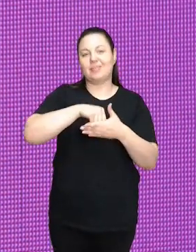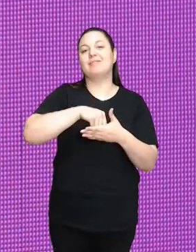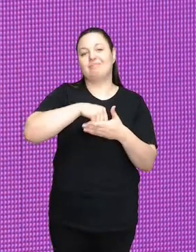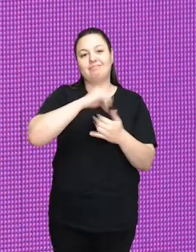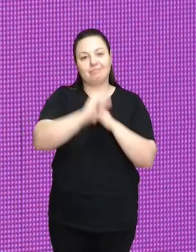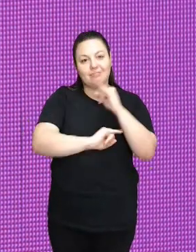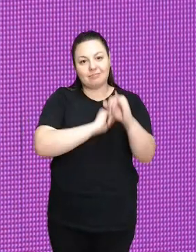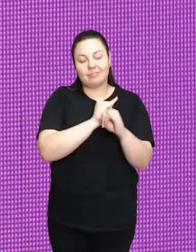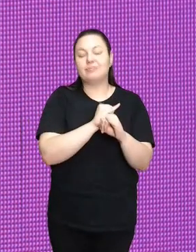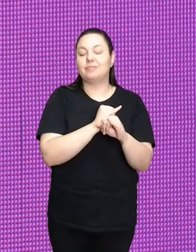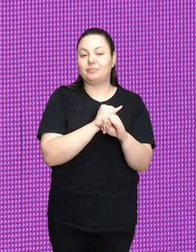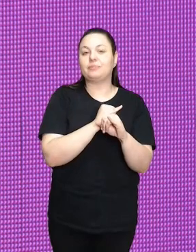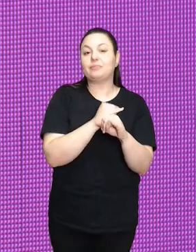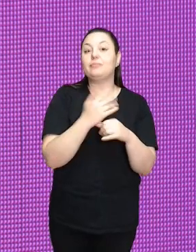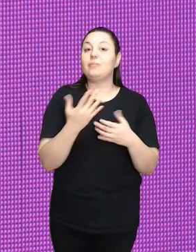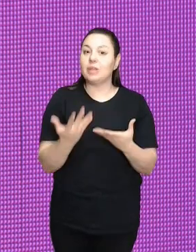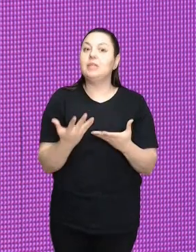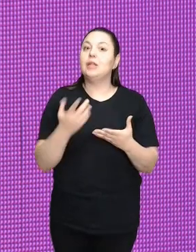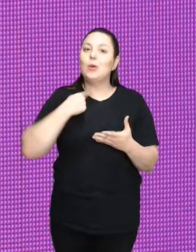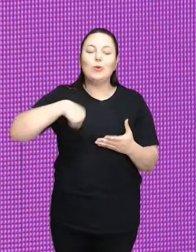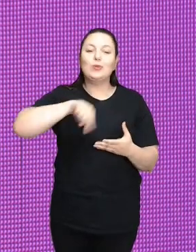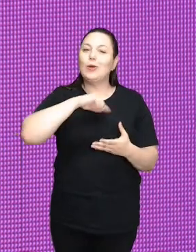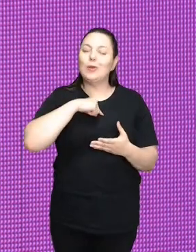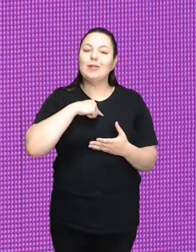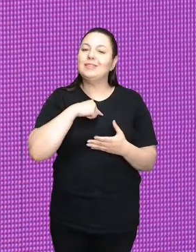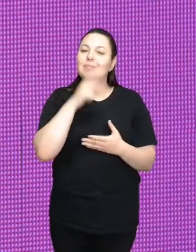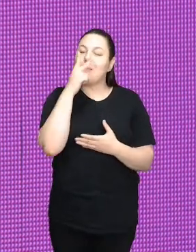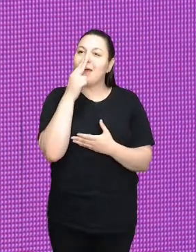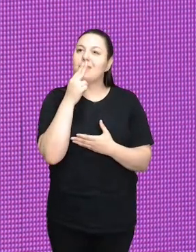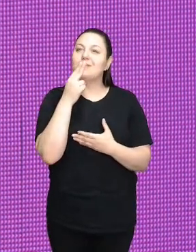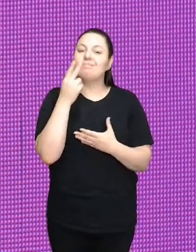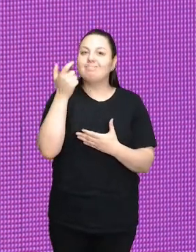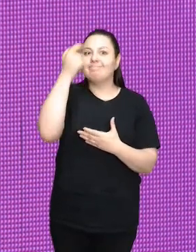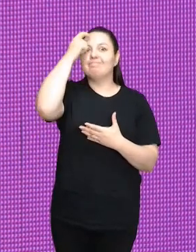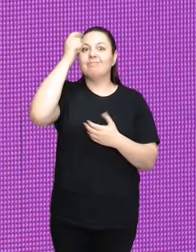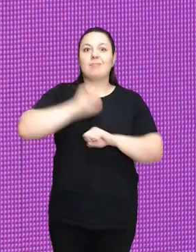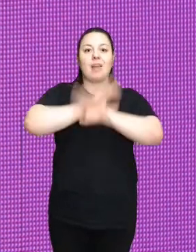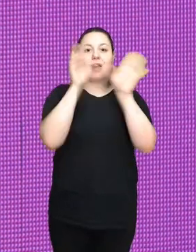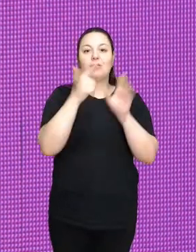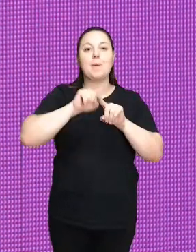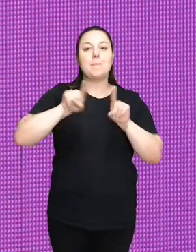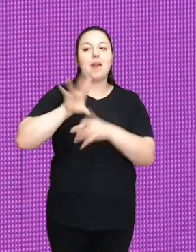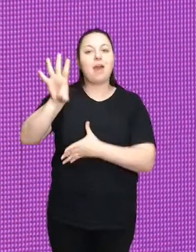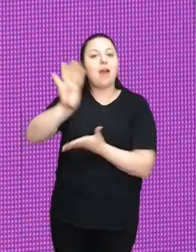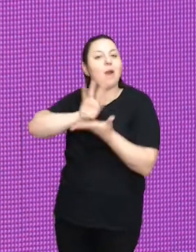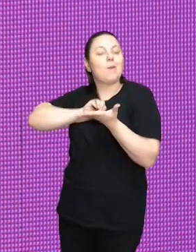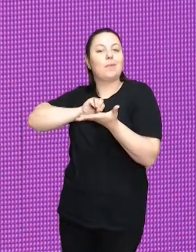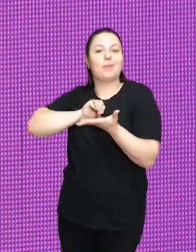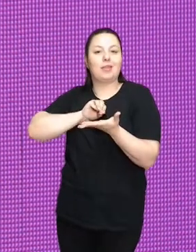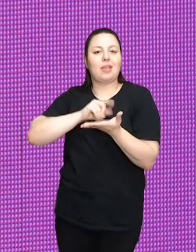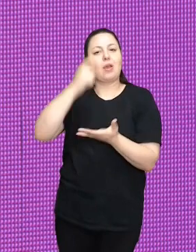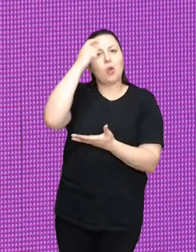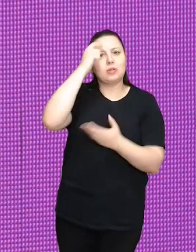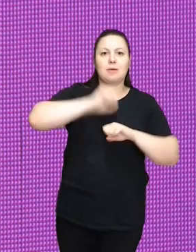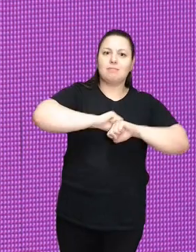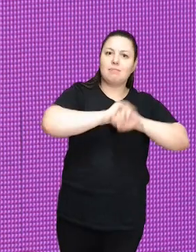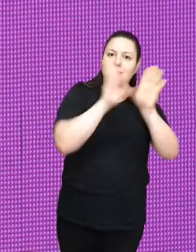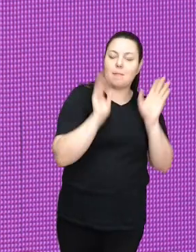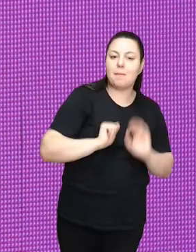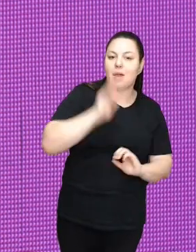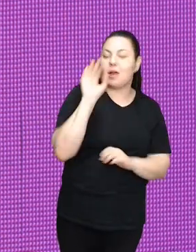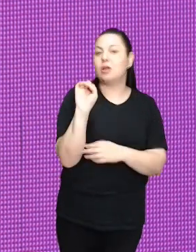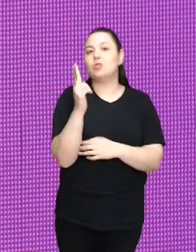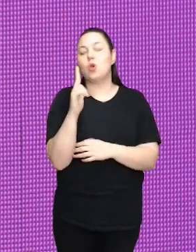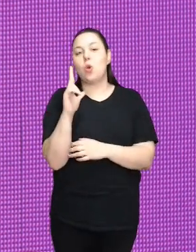algum nível, né, a gente está fazendo aquilo também, né? Então, como eu disse, mais ou menos conscientes, todo mundo está tentando lidar ali de